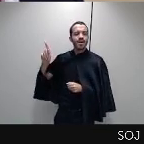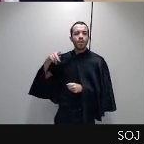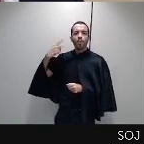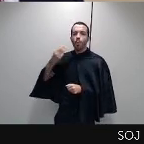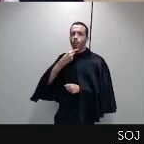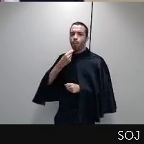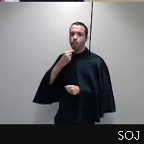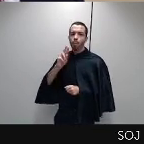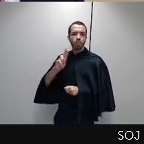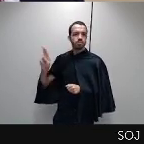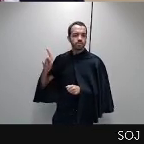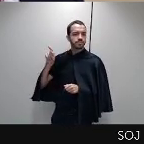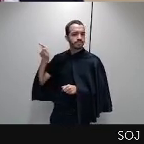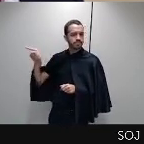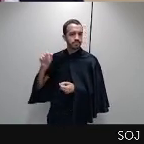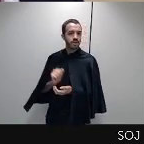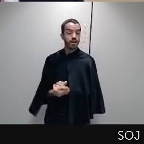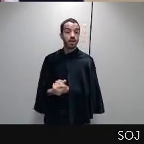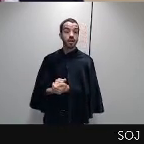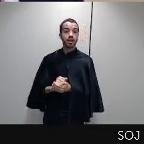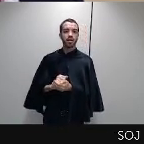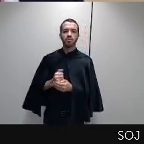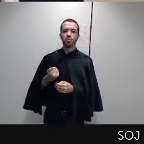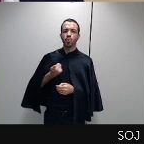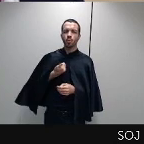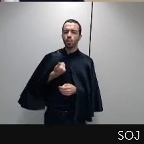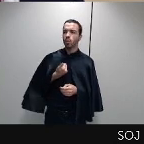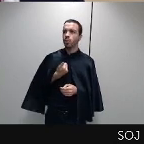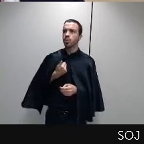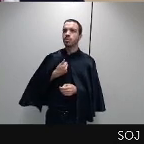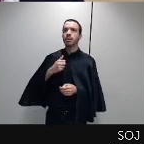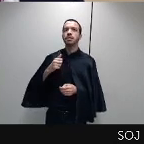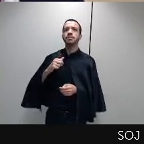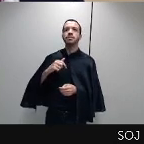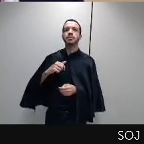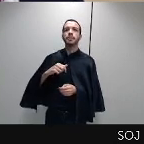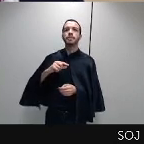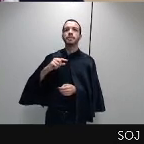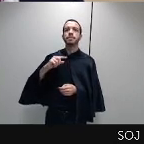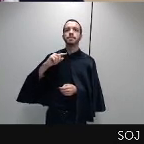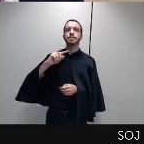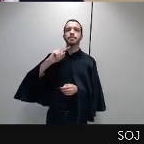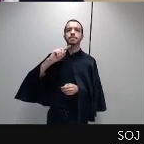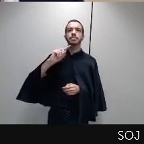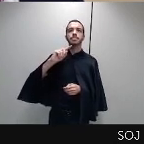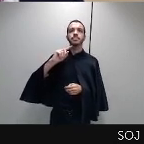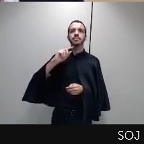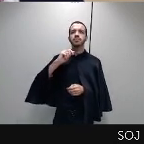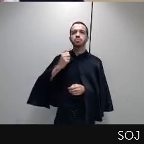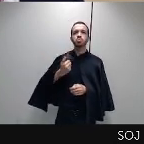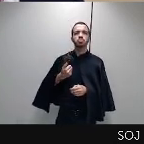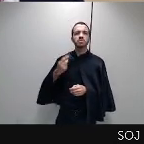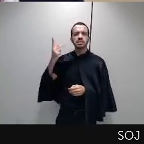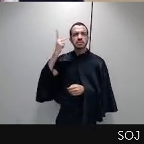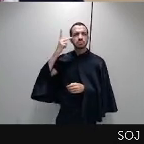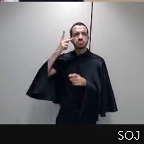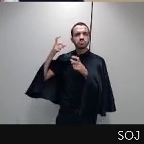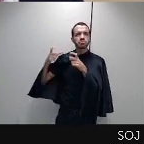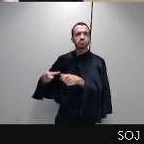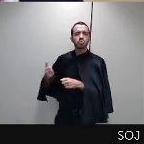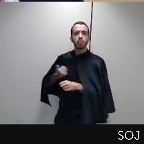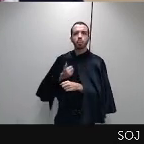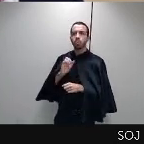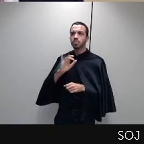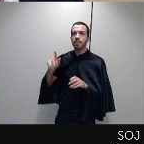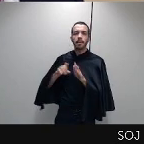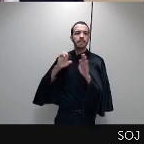especial 185 1838 de São Paulo de 2001 em que o IPI diariamente aqui